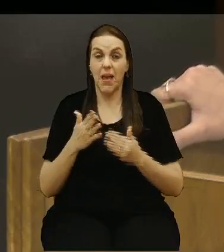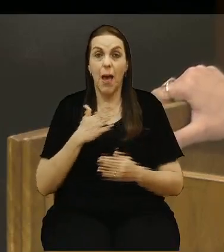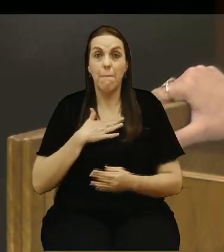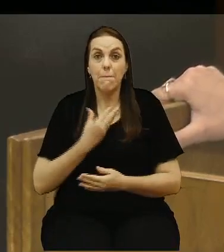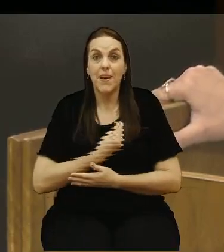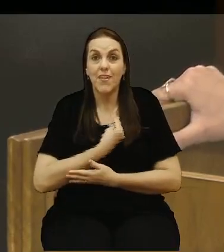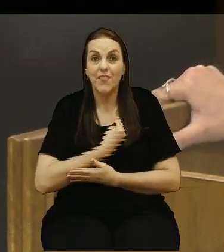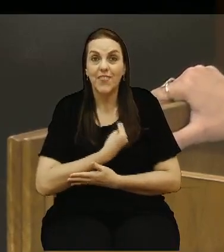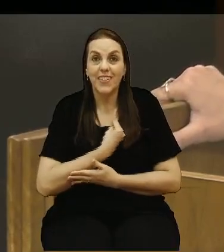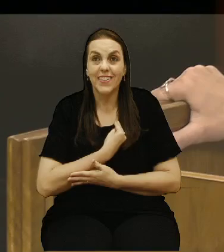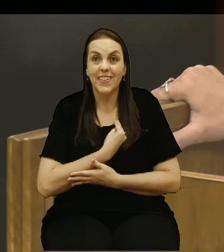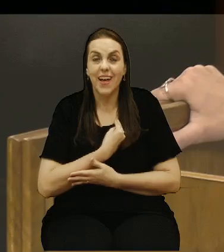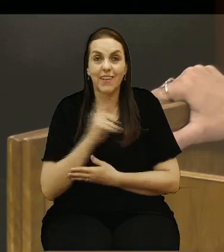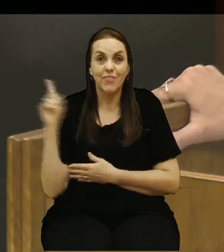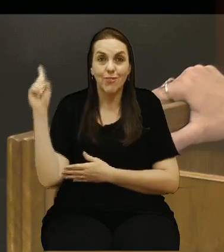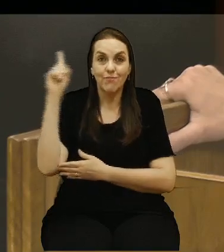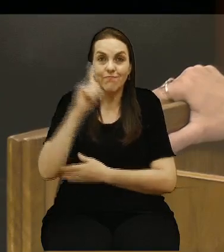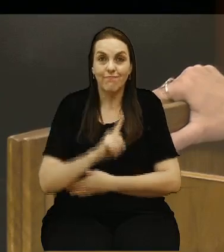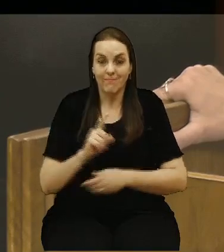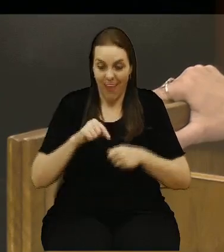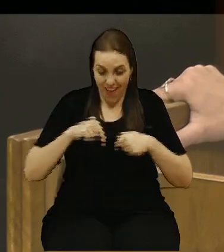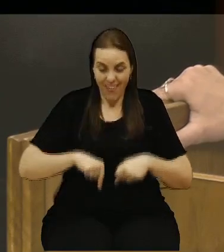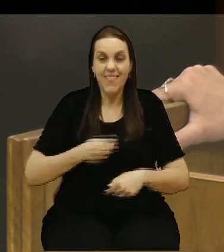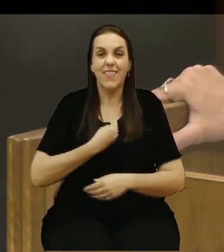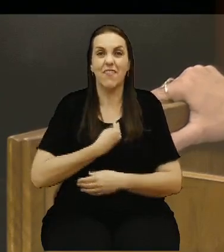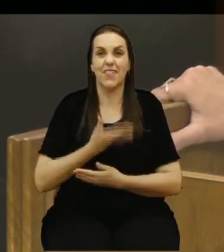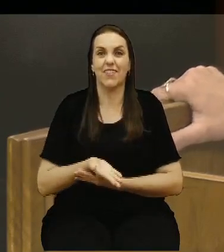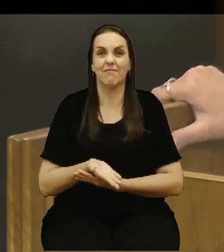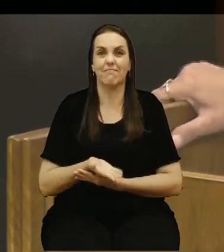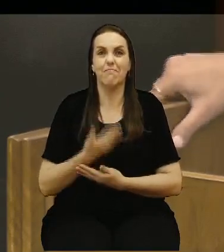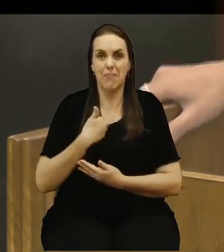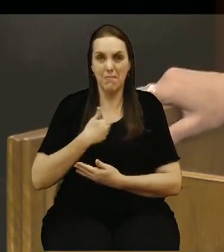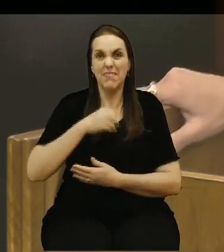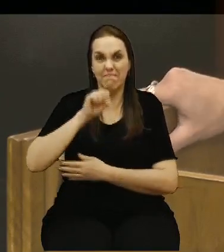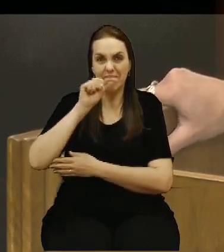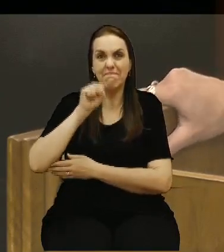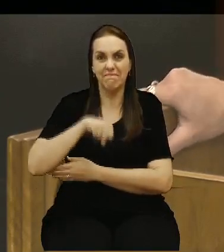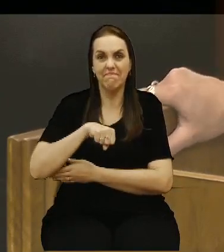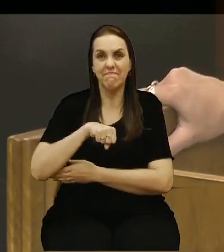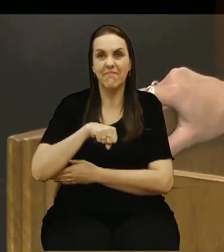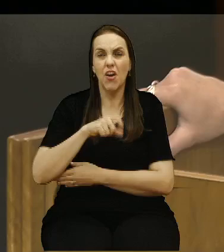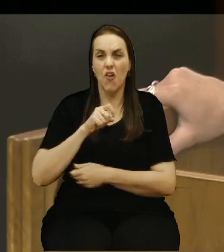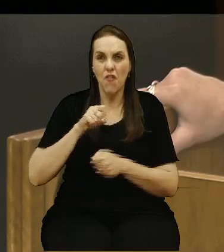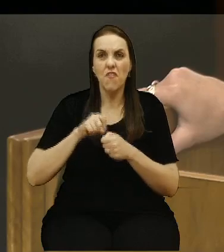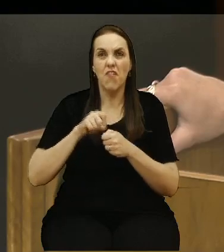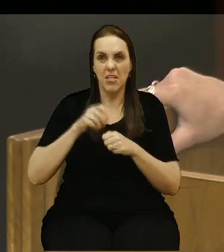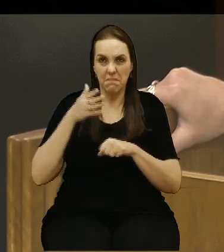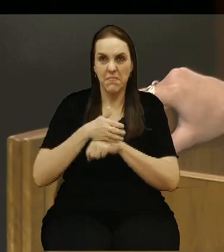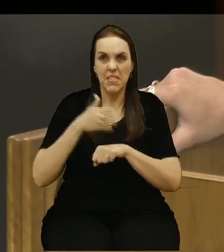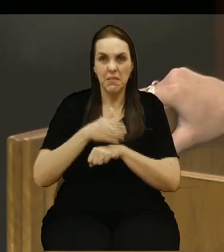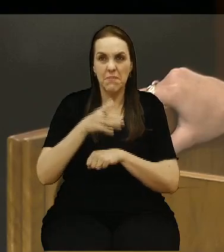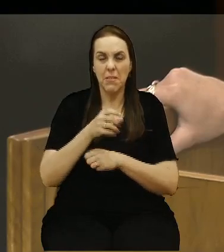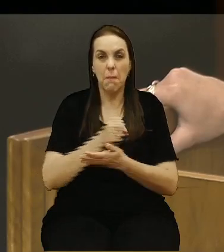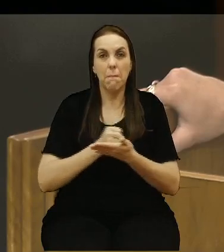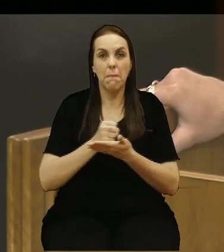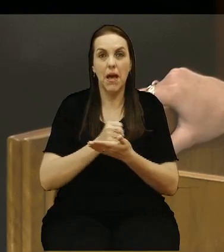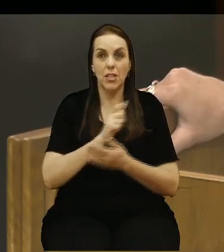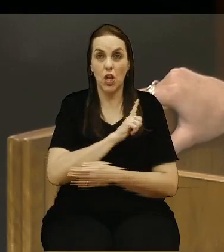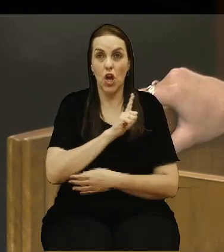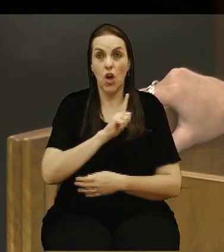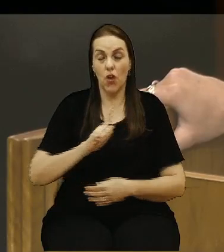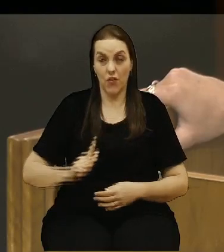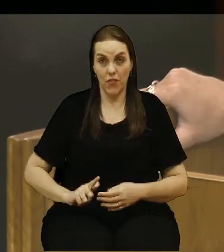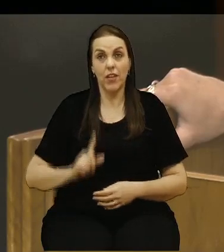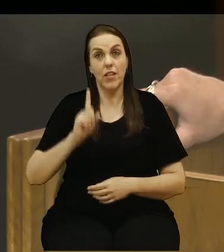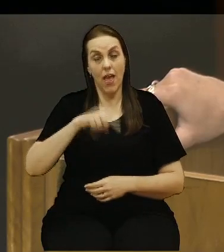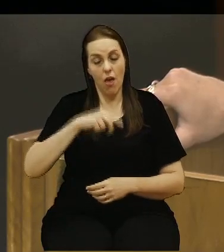o que eu vim fazer aqui. Então, sim, mais uma vez reitero, faço parte da base do governo, porém sou vereador,